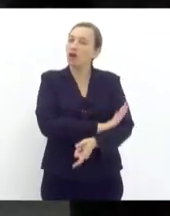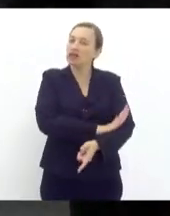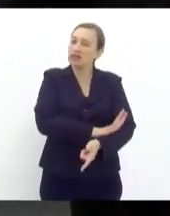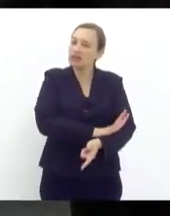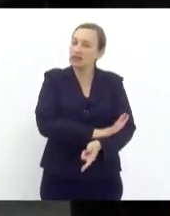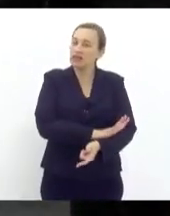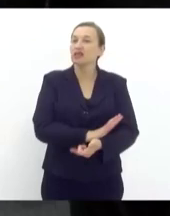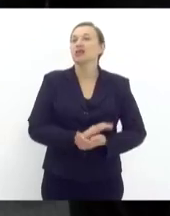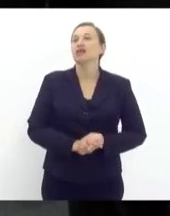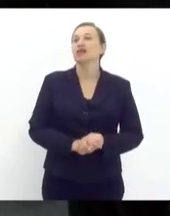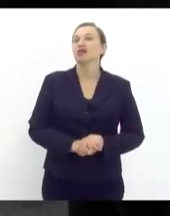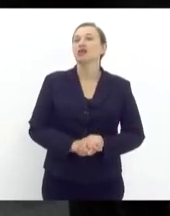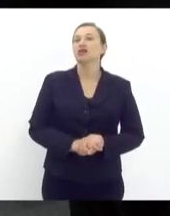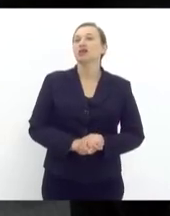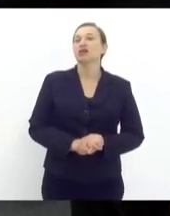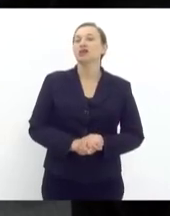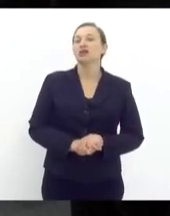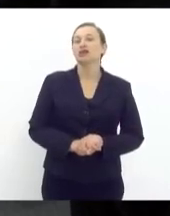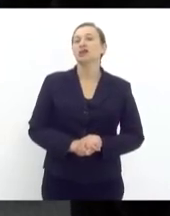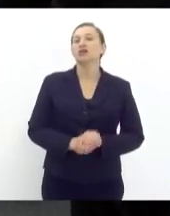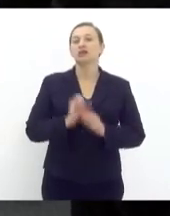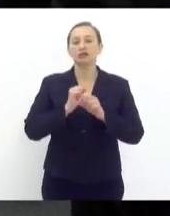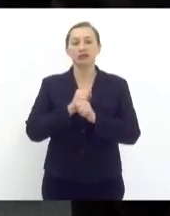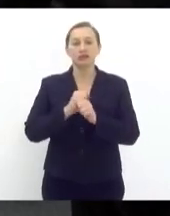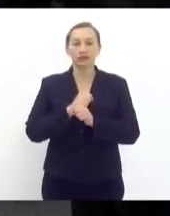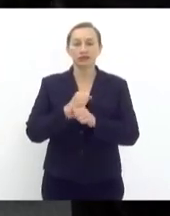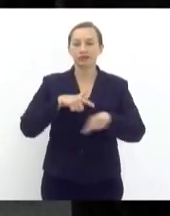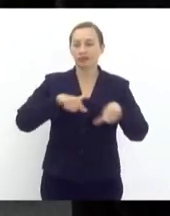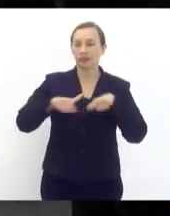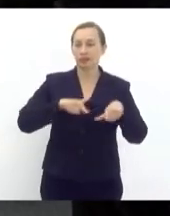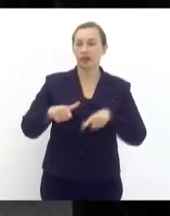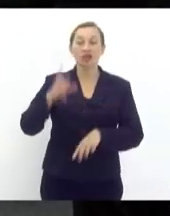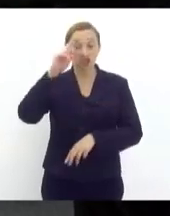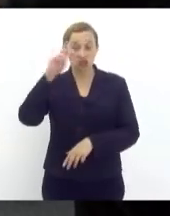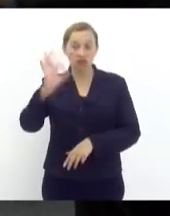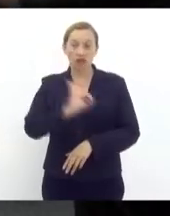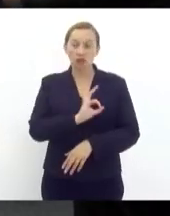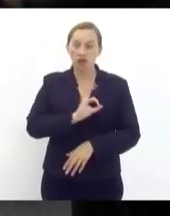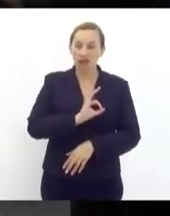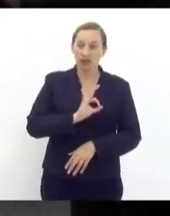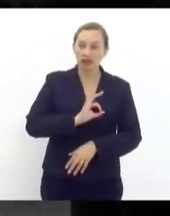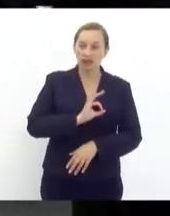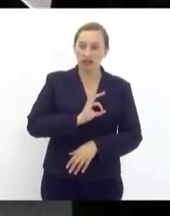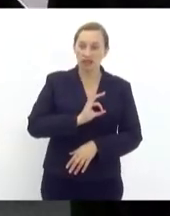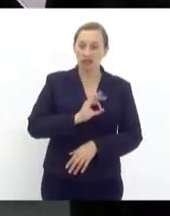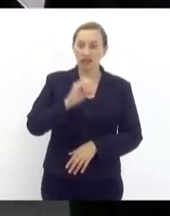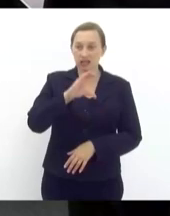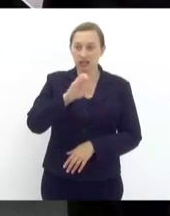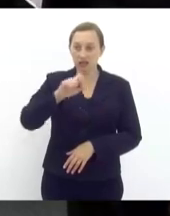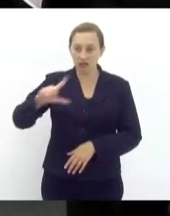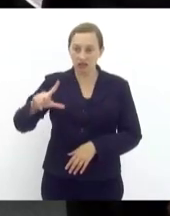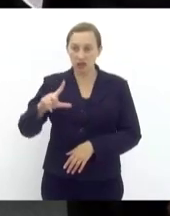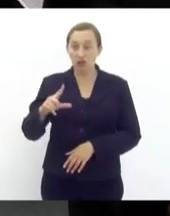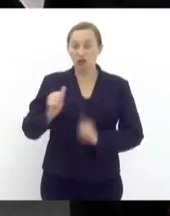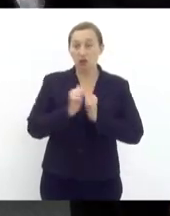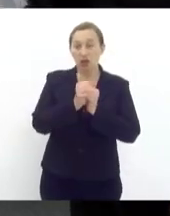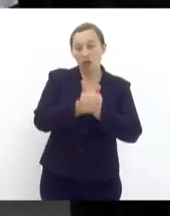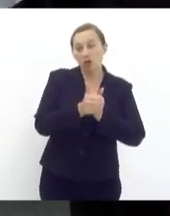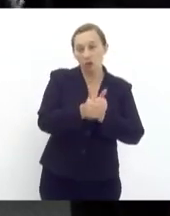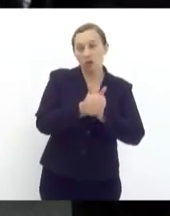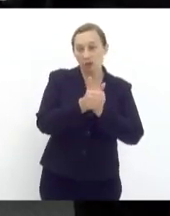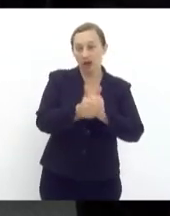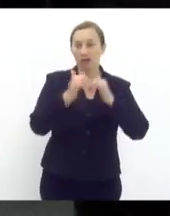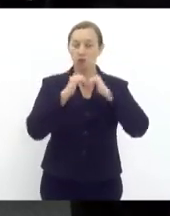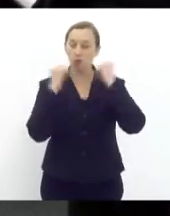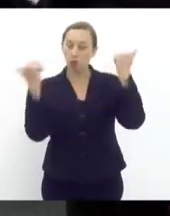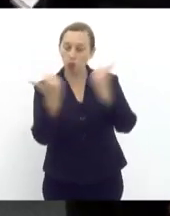desde os meus tempos de chefe da Polícia Civil que eu acompanho de perto as questões dos estádios da Violência